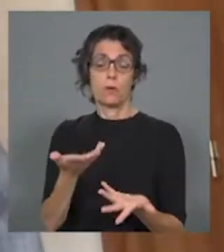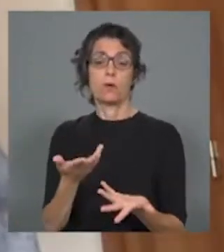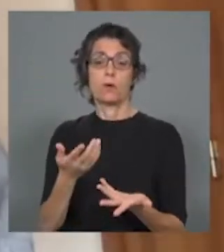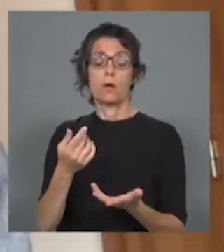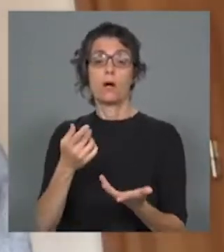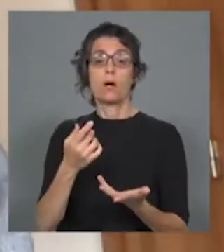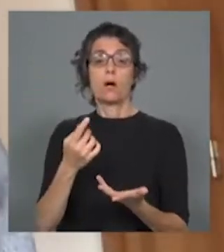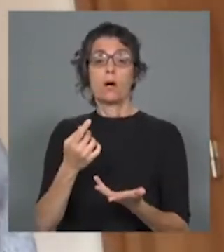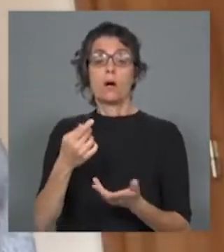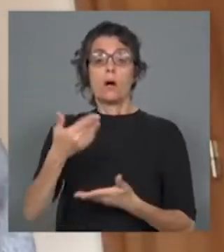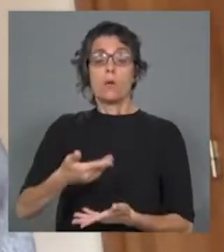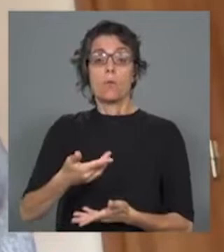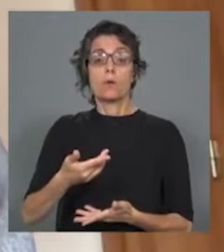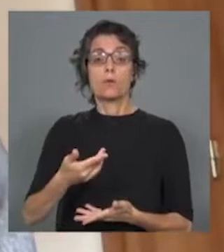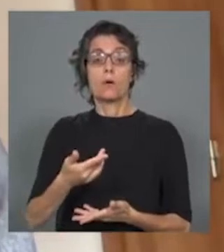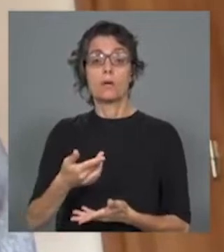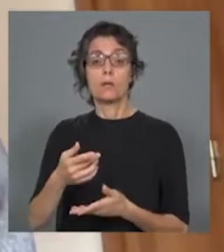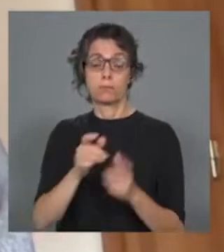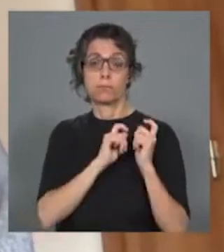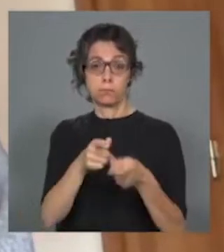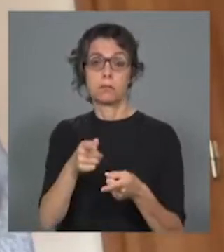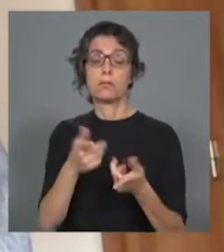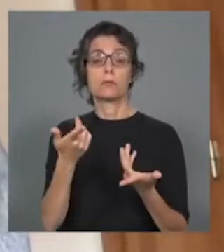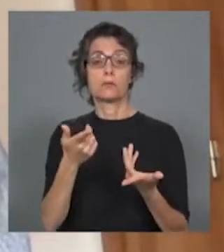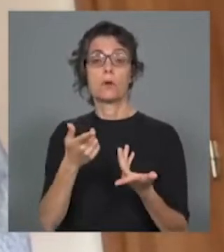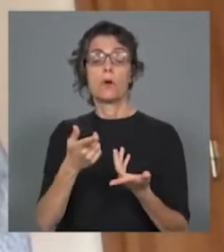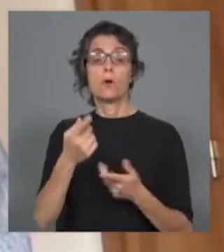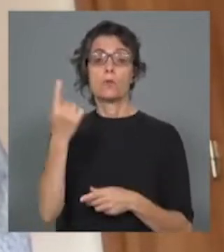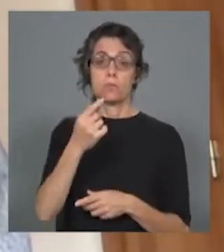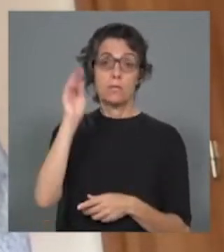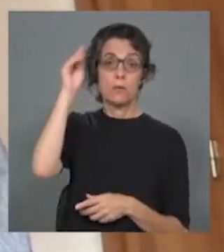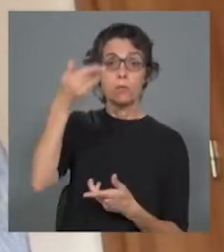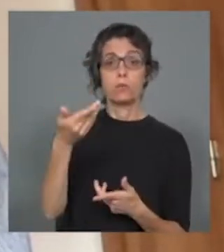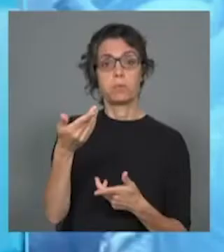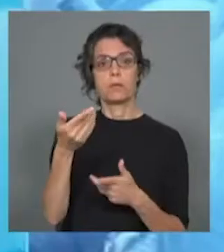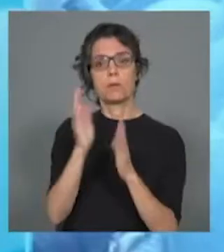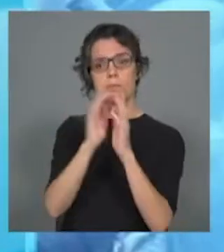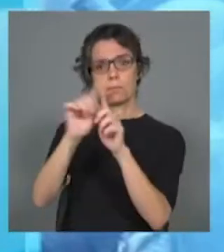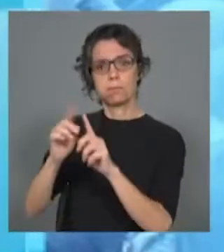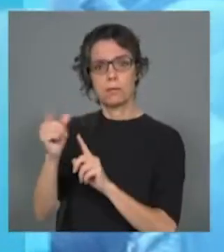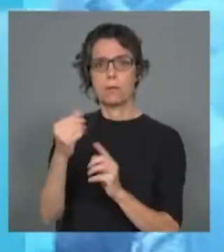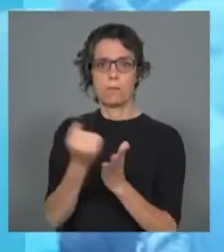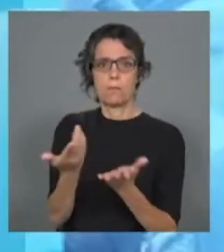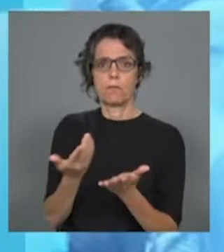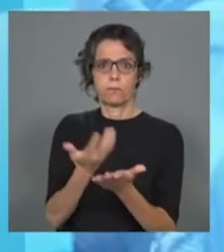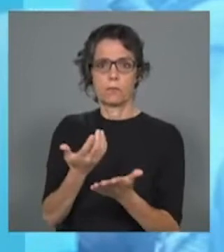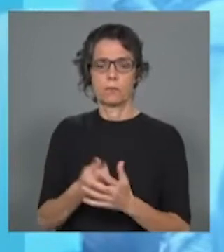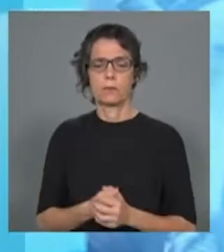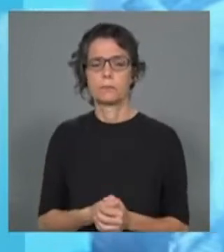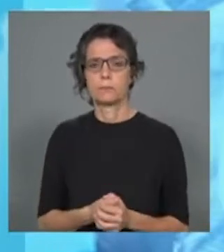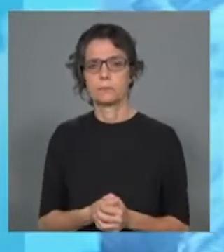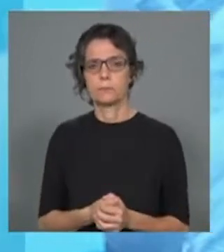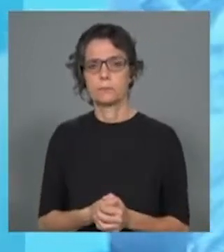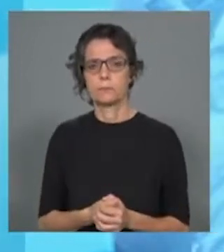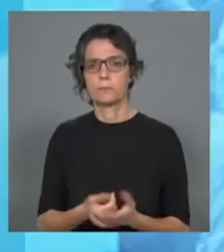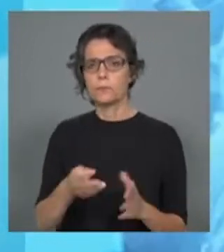foram marcadas por celebrações interreligiosas. Referiu esta proximidade, não apenas